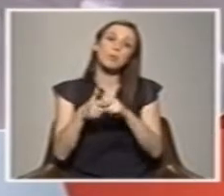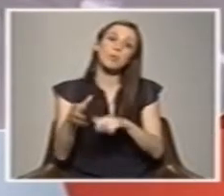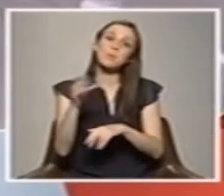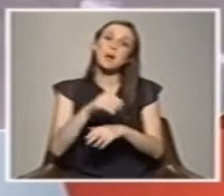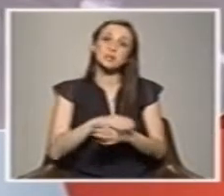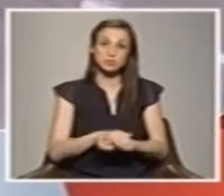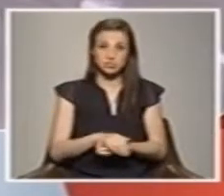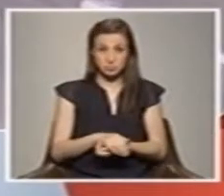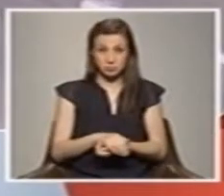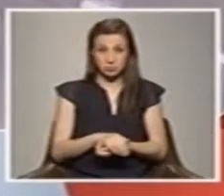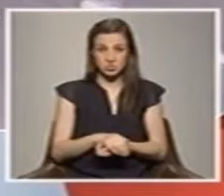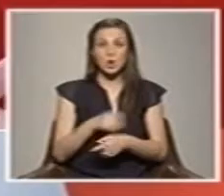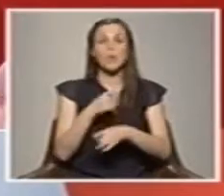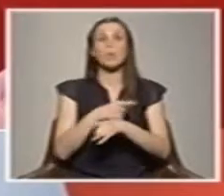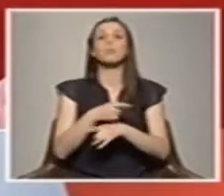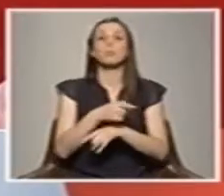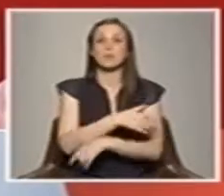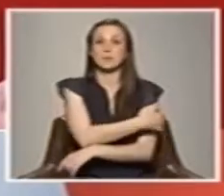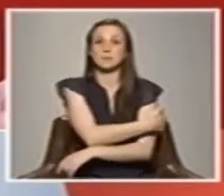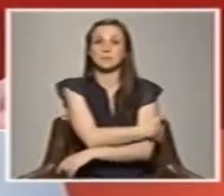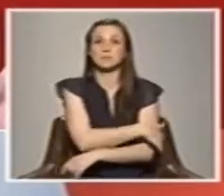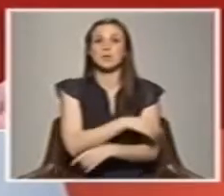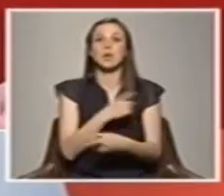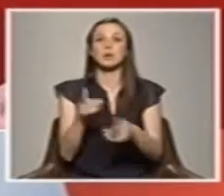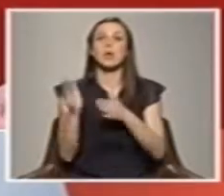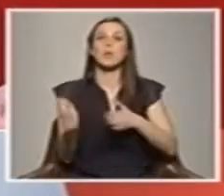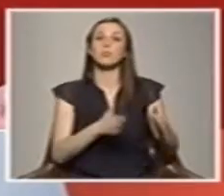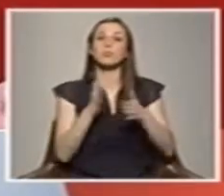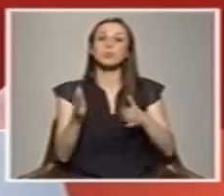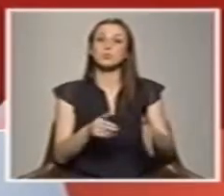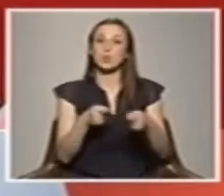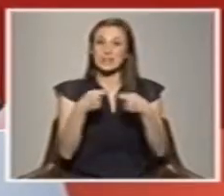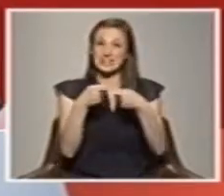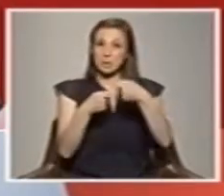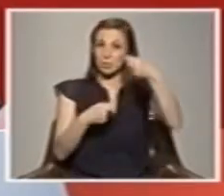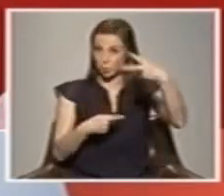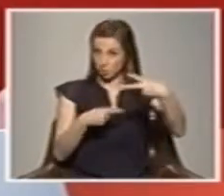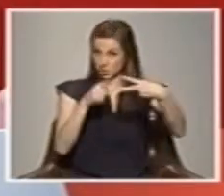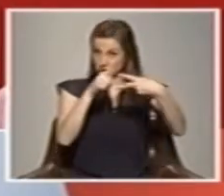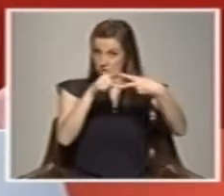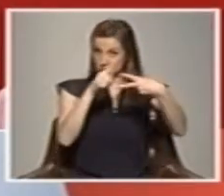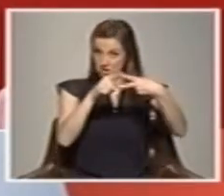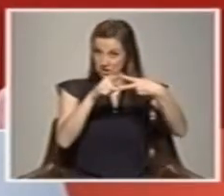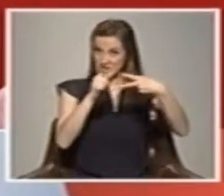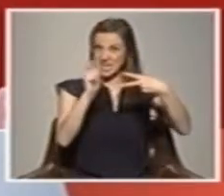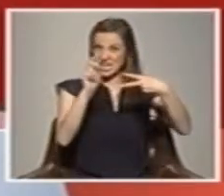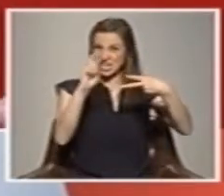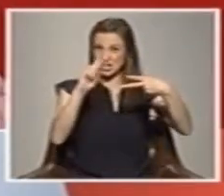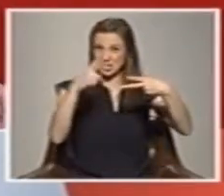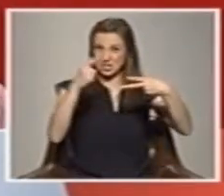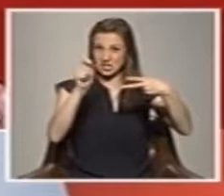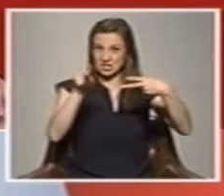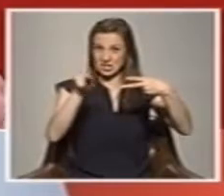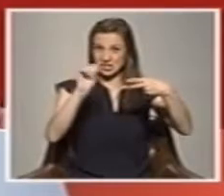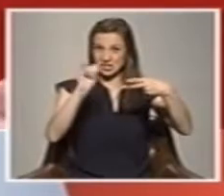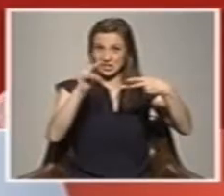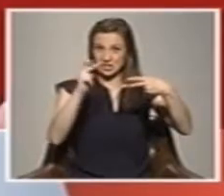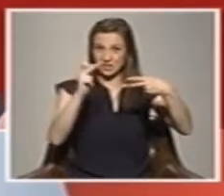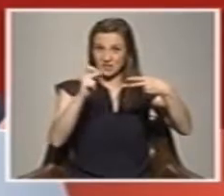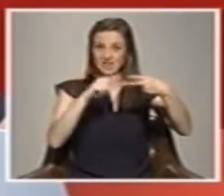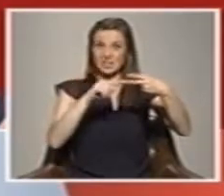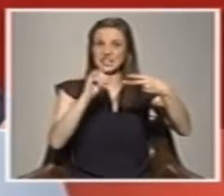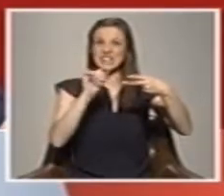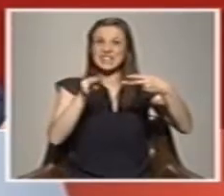é, nós temos dois tipos de produção, a produção extensiva e a produção intensiva. Exatamente. A